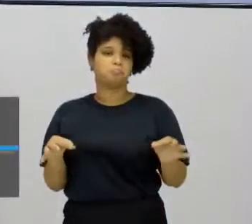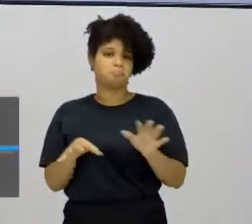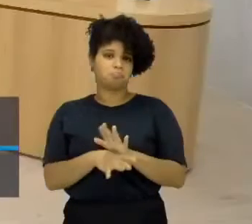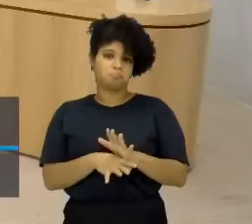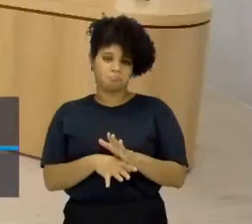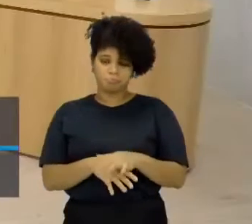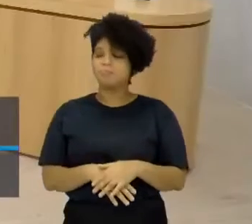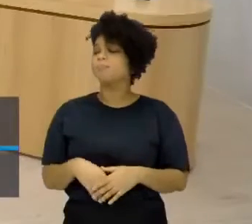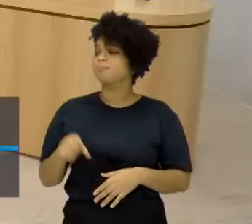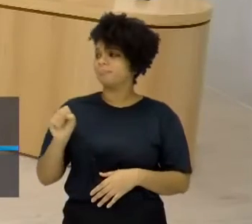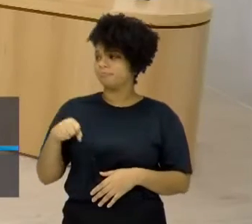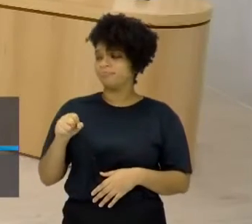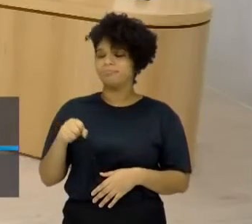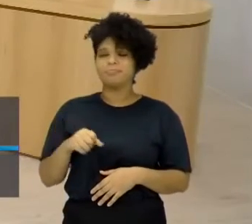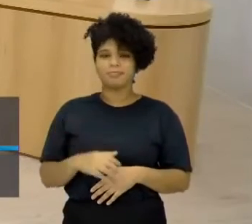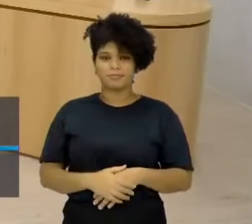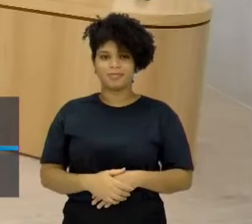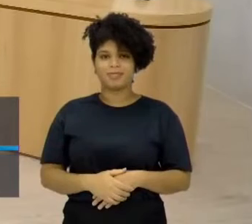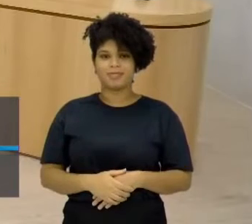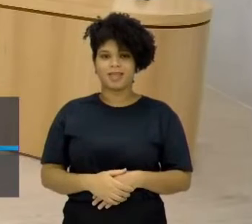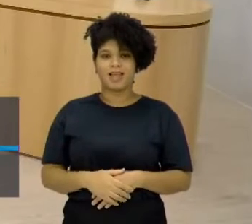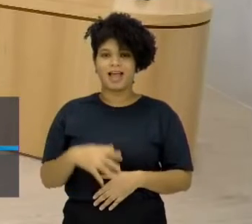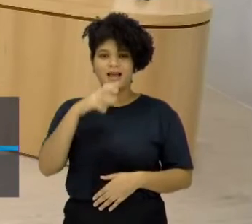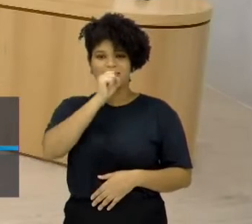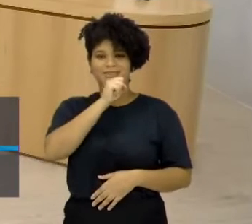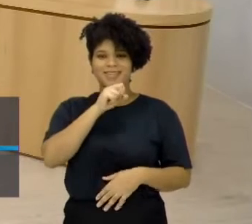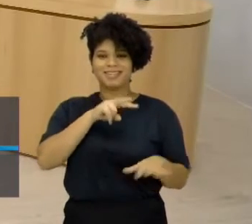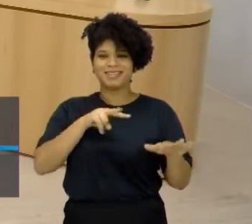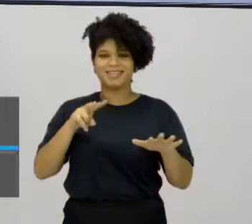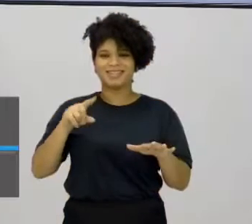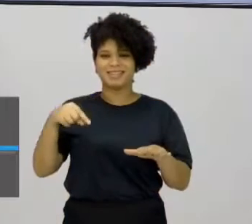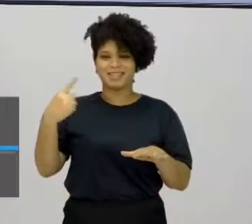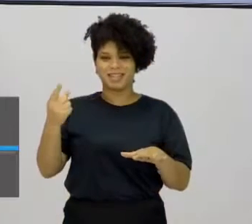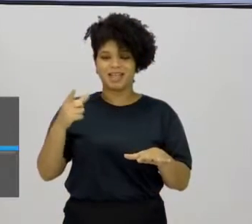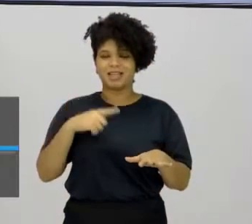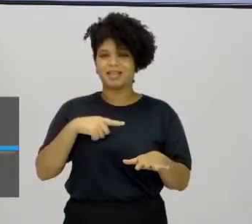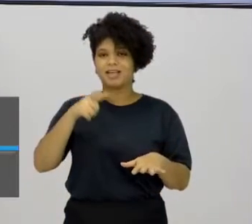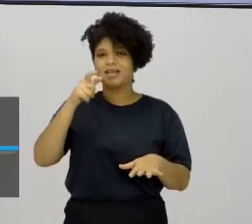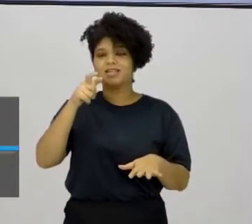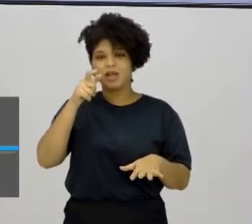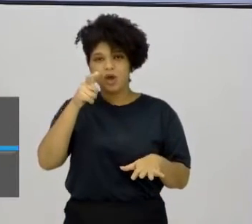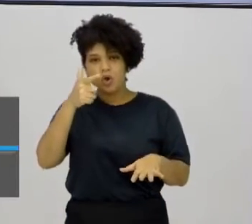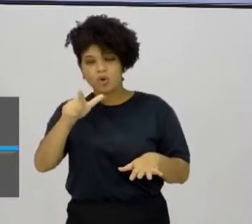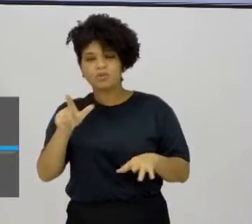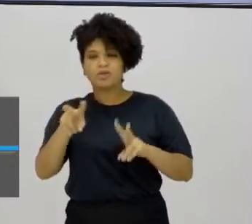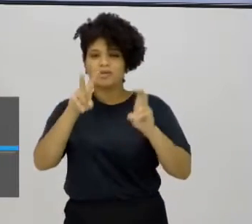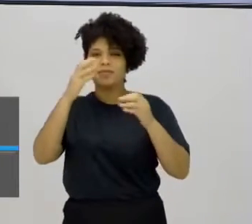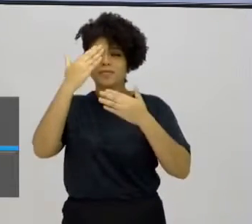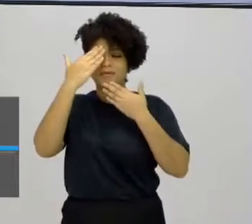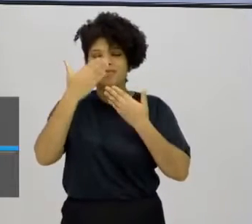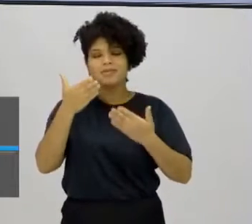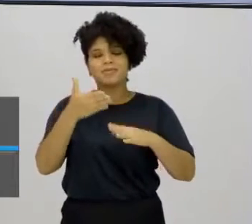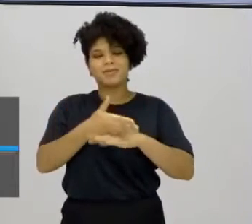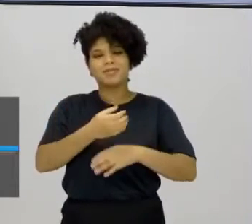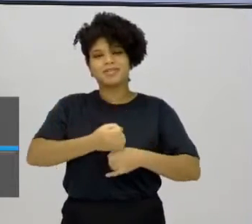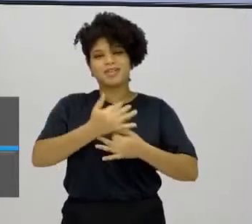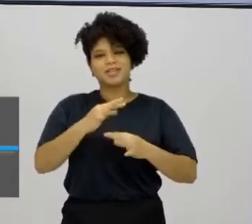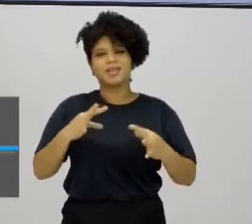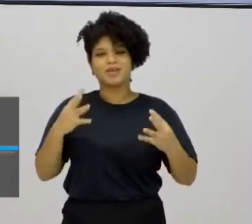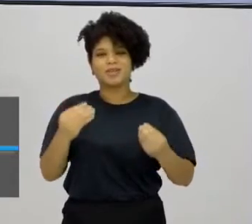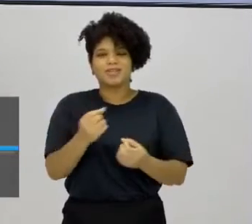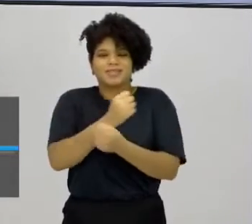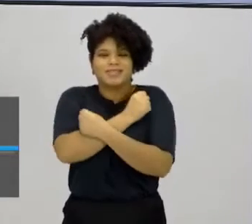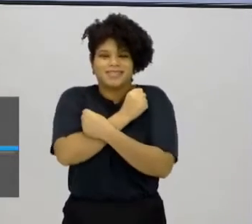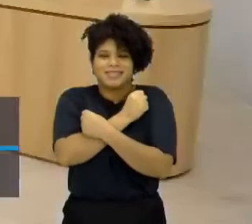né, João? Acabou. E aí nós... Passa rápido. Estamos aí semana que vem com mais um outro assunto. Obrigado aí pela participação do chat, obrigado a todos.